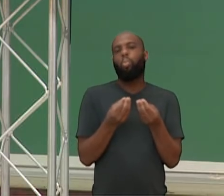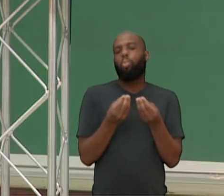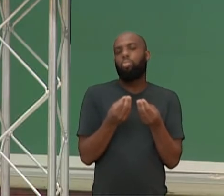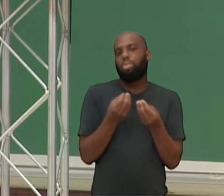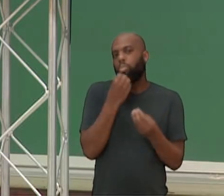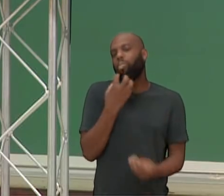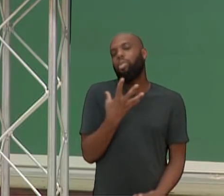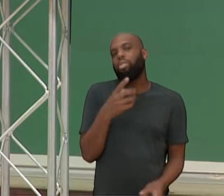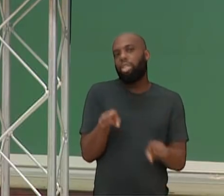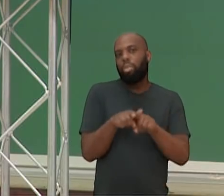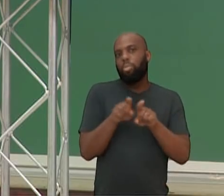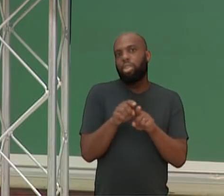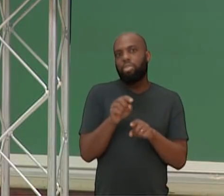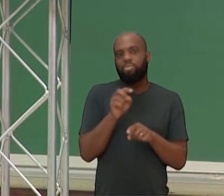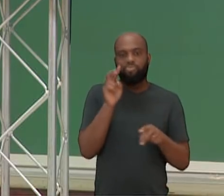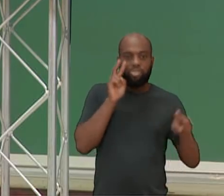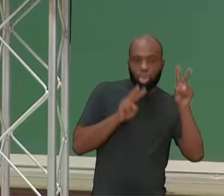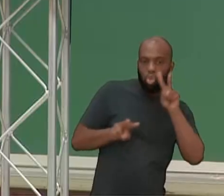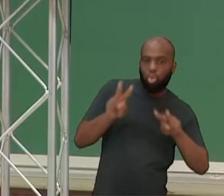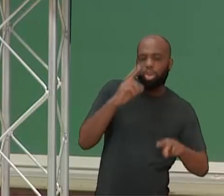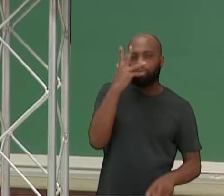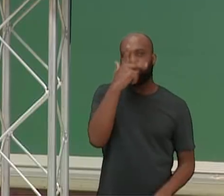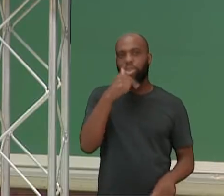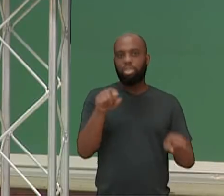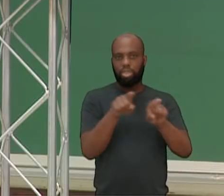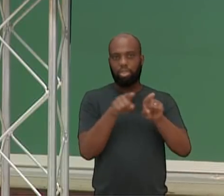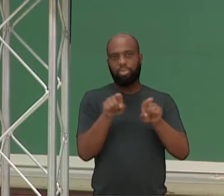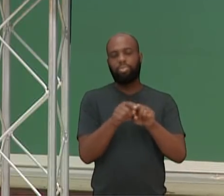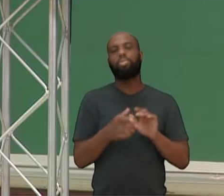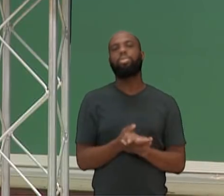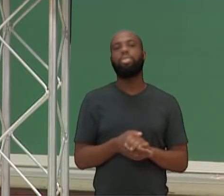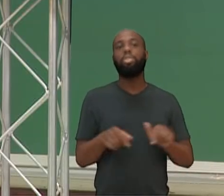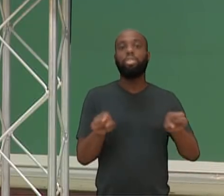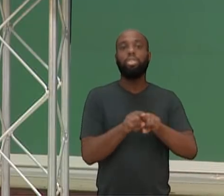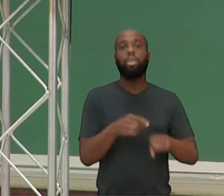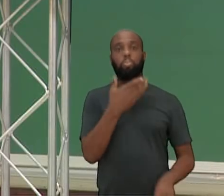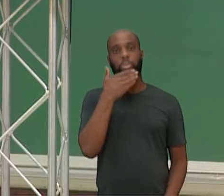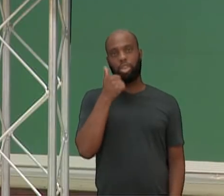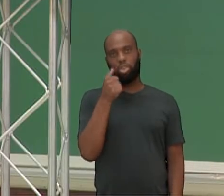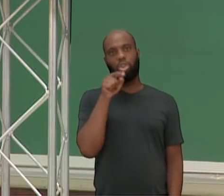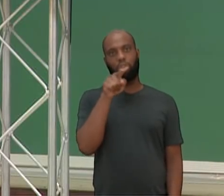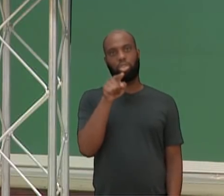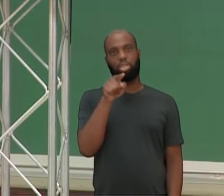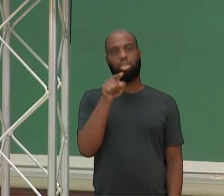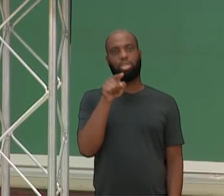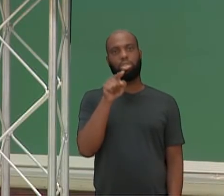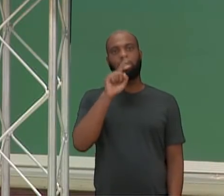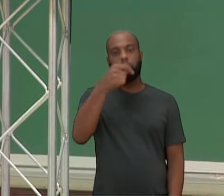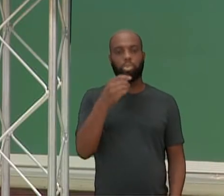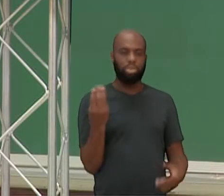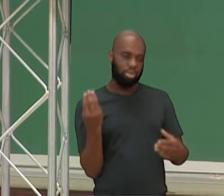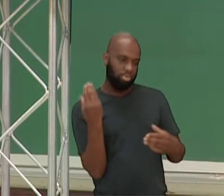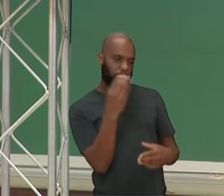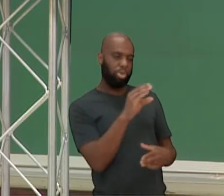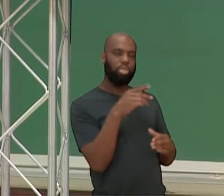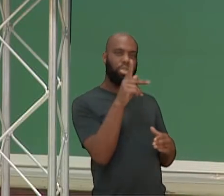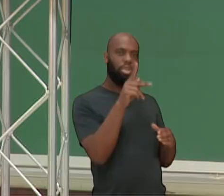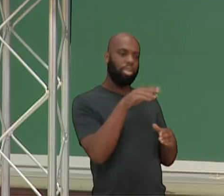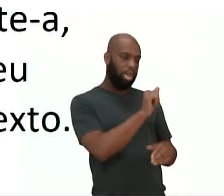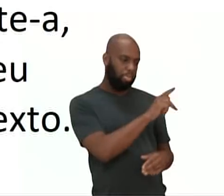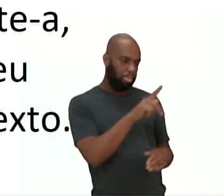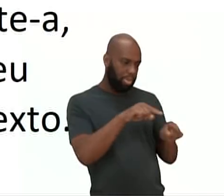mais visível, ele ficar mais bonito ao seu ver, ou ficar melhor explicativo, faça como você achar